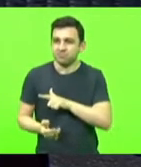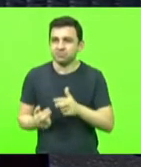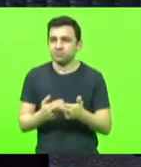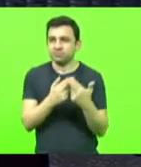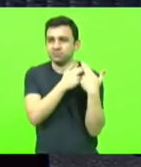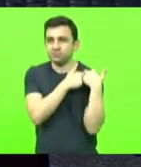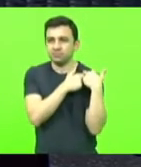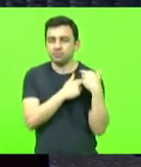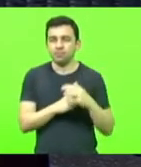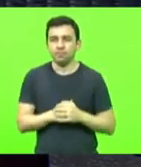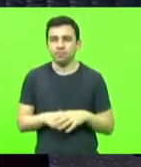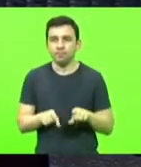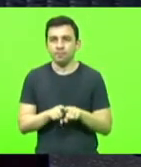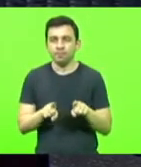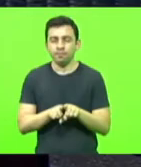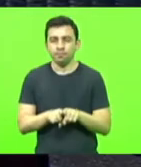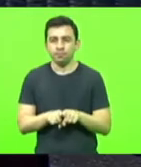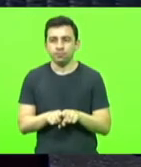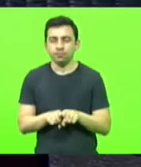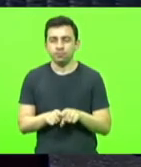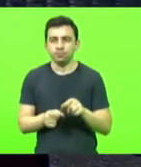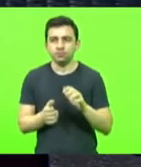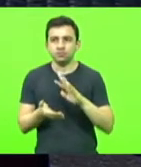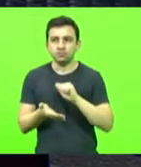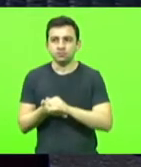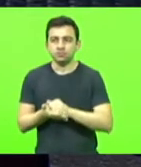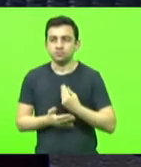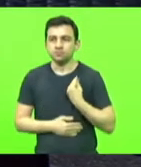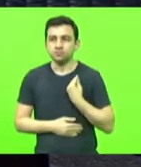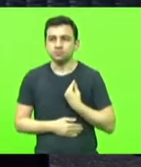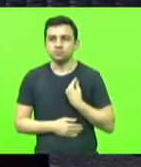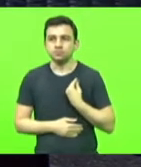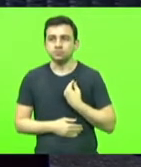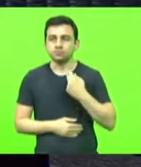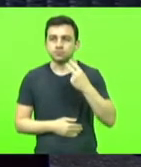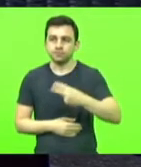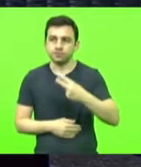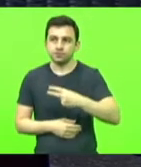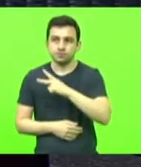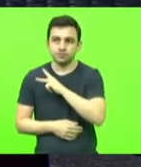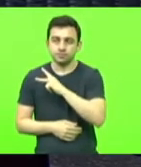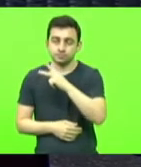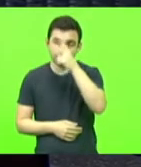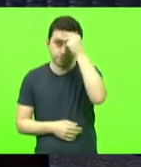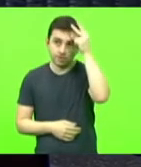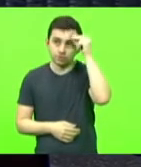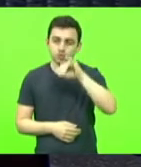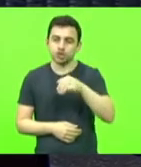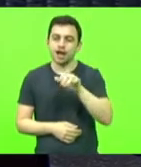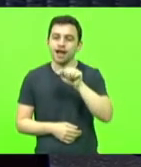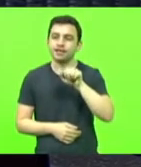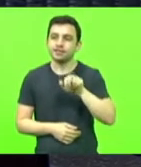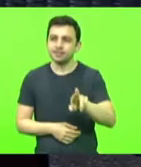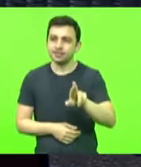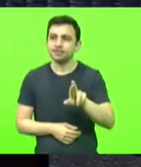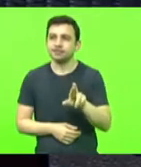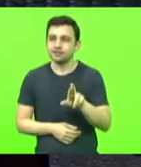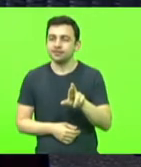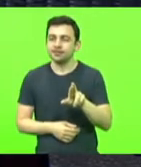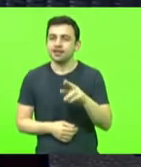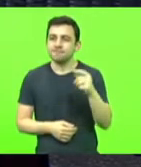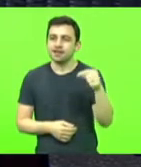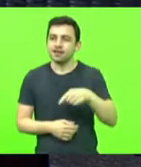também registrar aqui a presença do vice-prefeito de São Bernardino, Jair, que está aqui presente nesta sessão